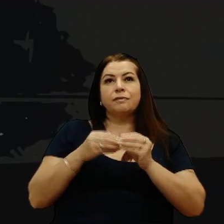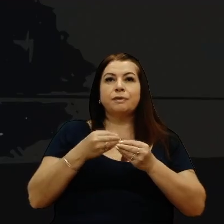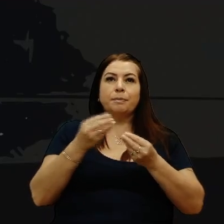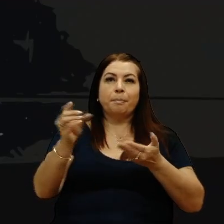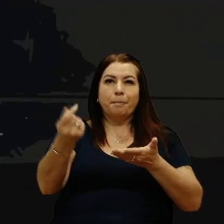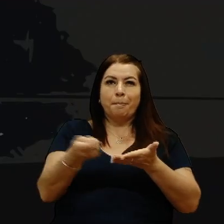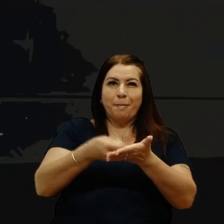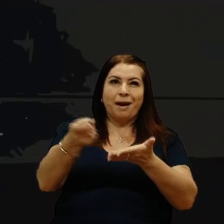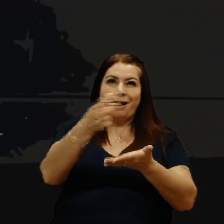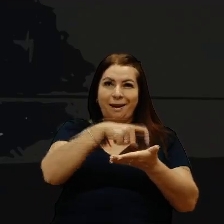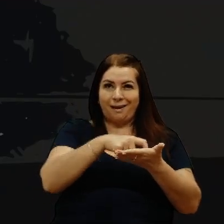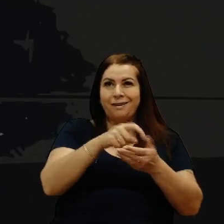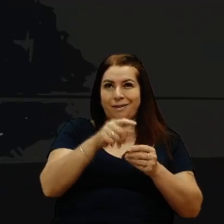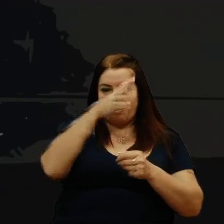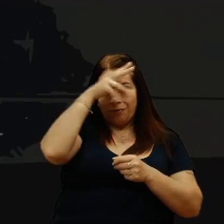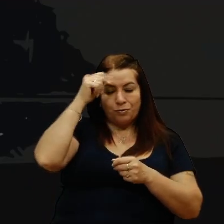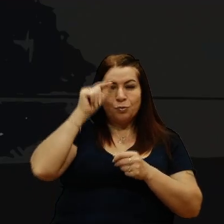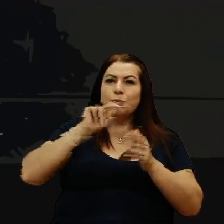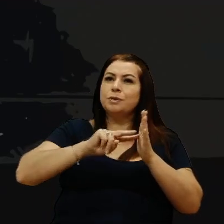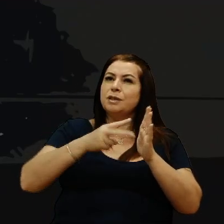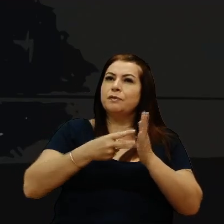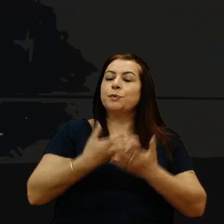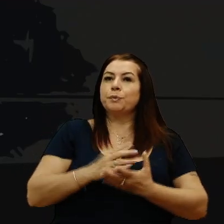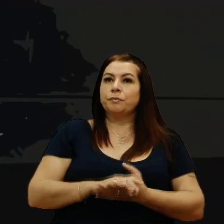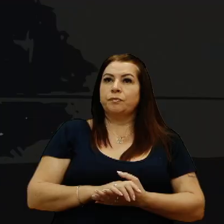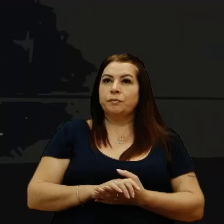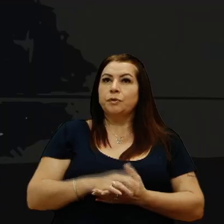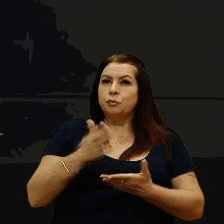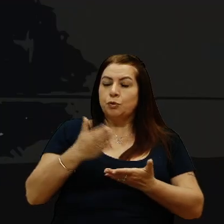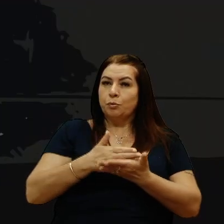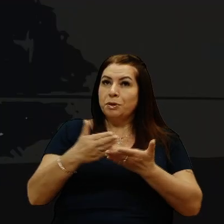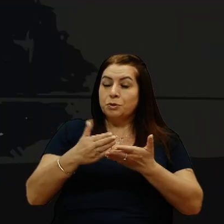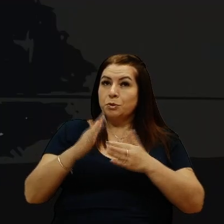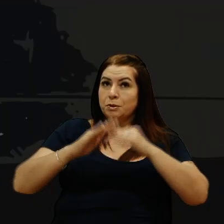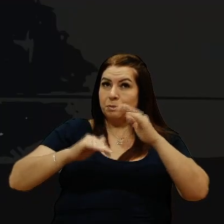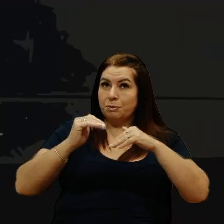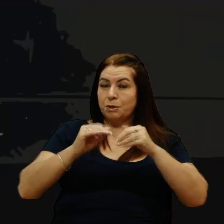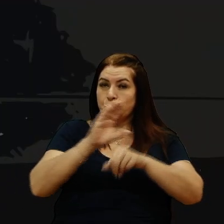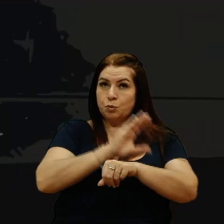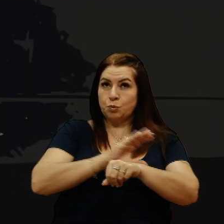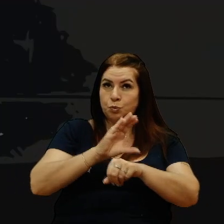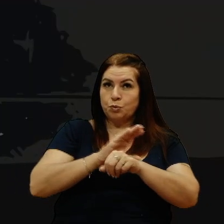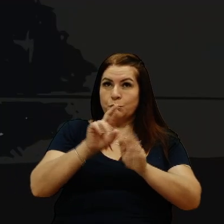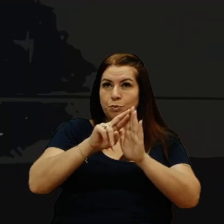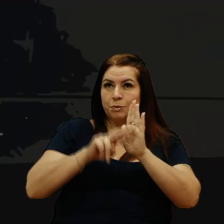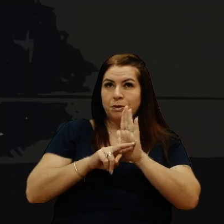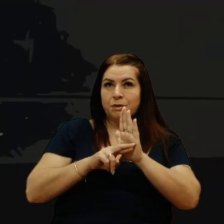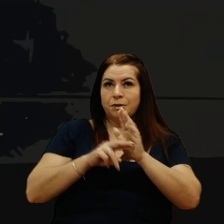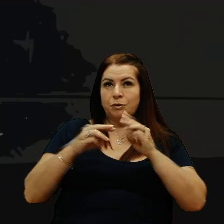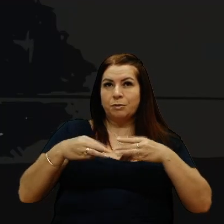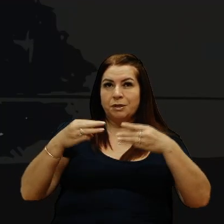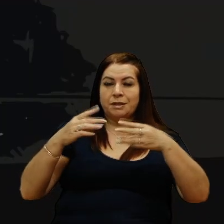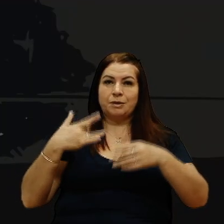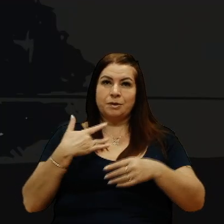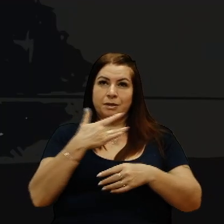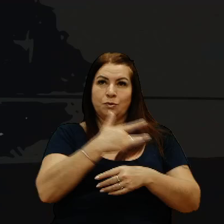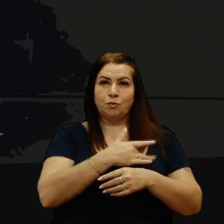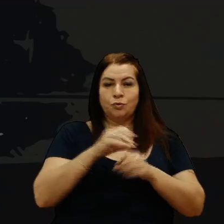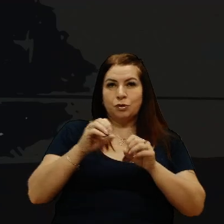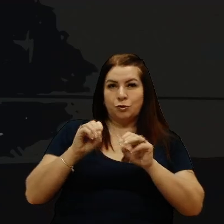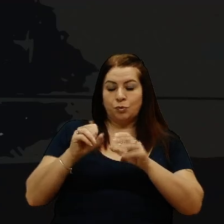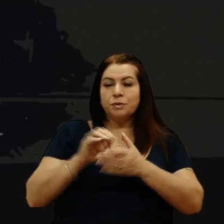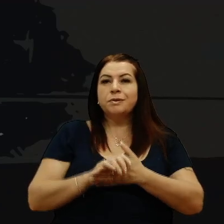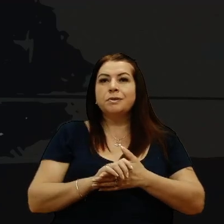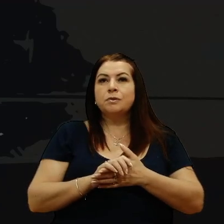que significa isso? Já começou a ser aplicado nos cursos regulamentados pelo Ministério da Saúde e Ministério da Educação, nos novos